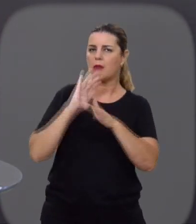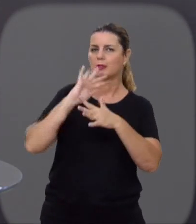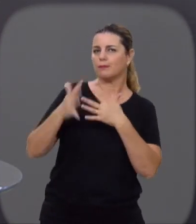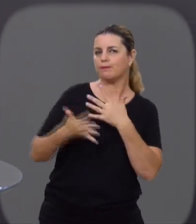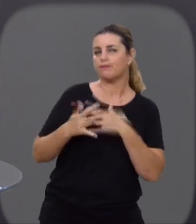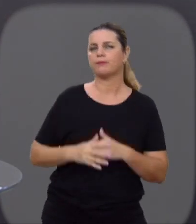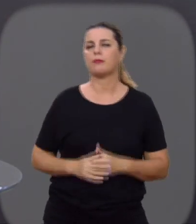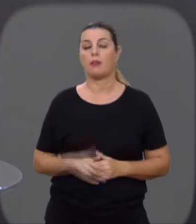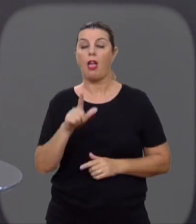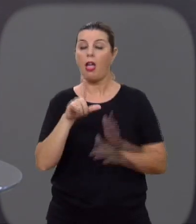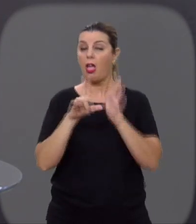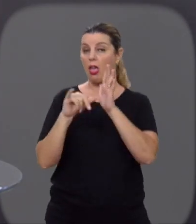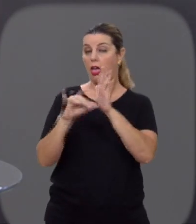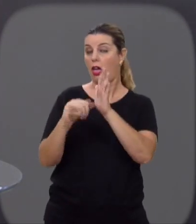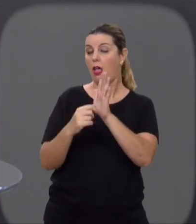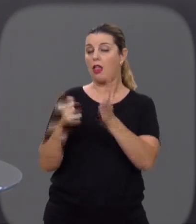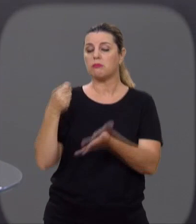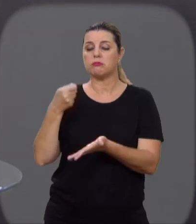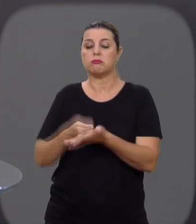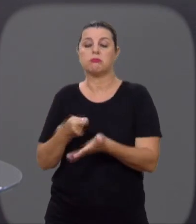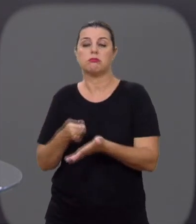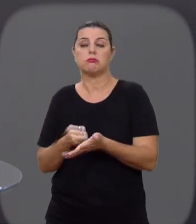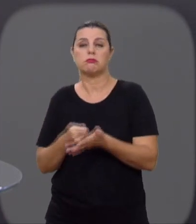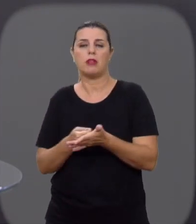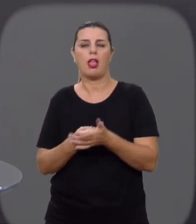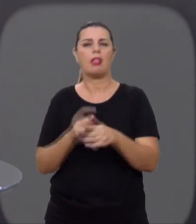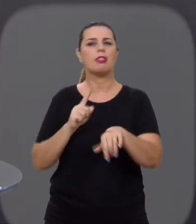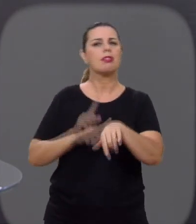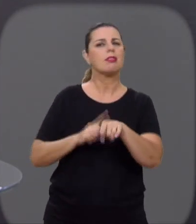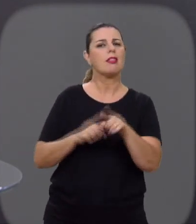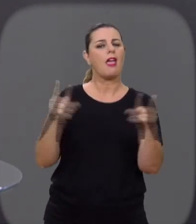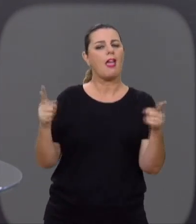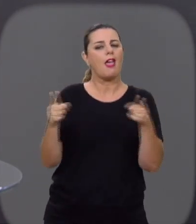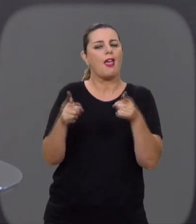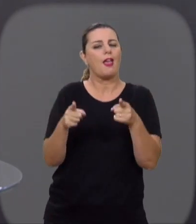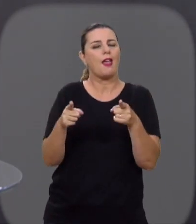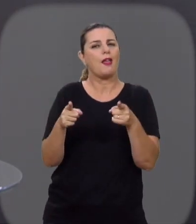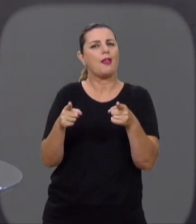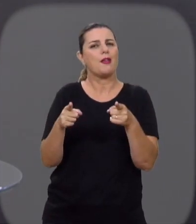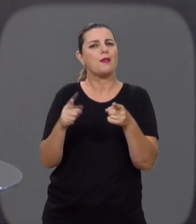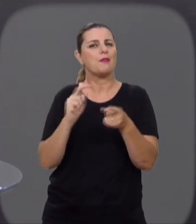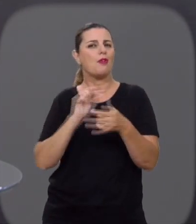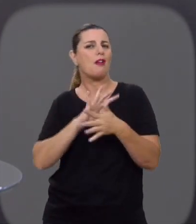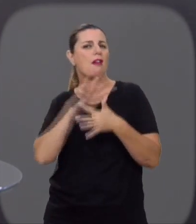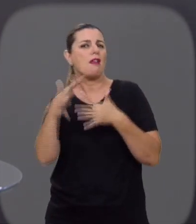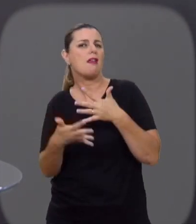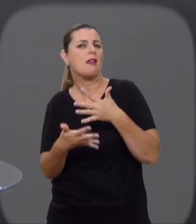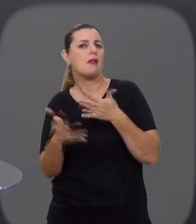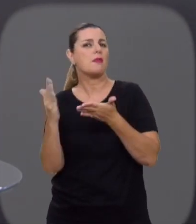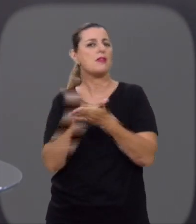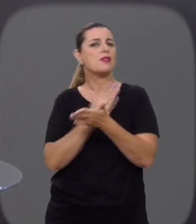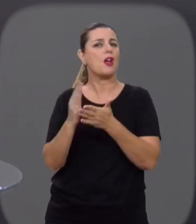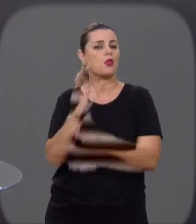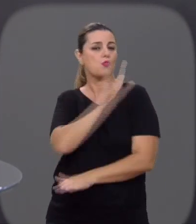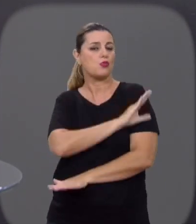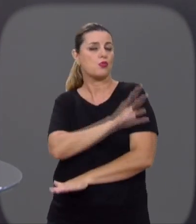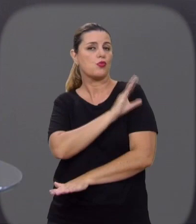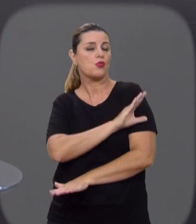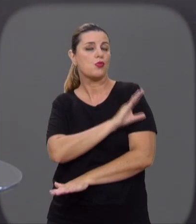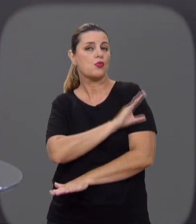essa lei, ela determina lá prazos para a implantação da Libras em alguns